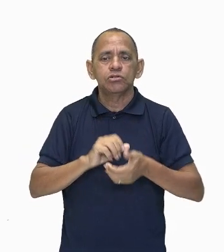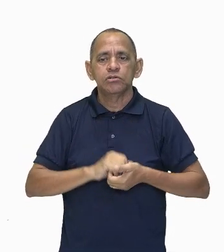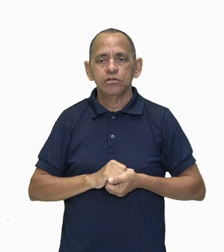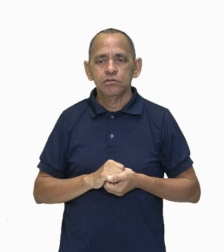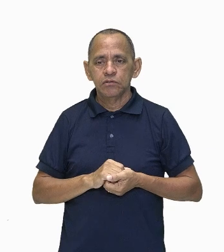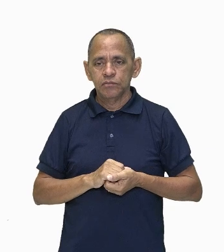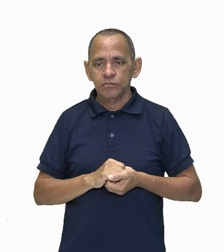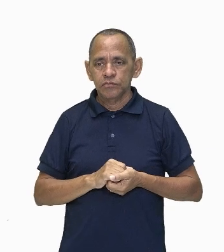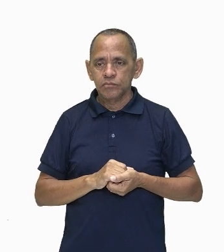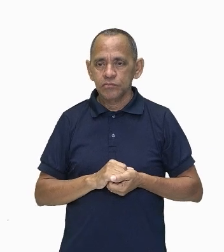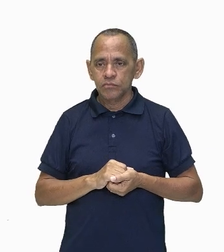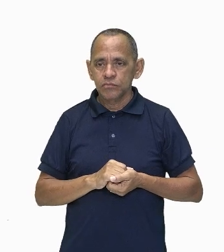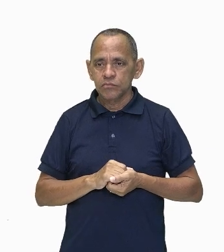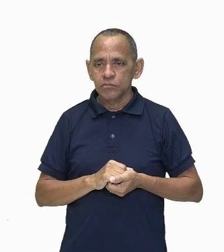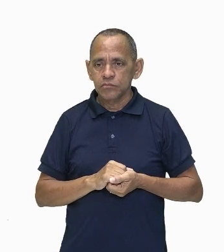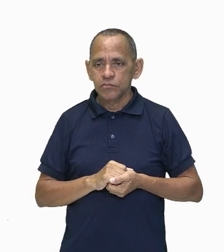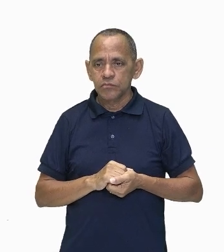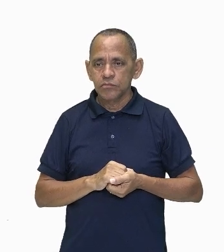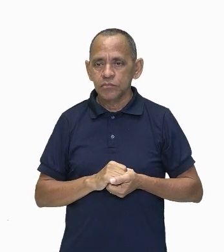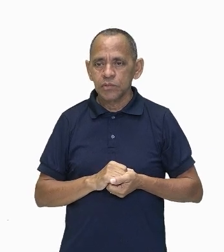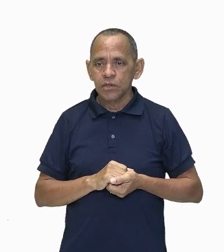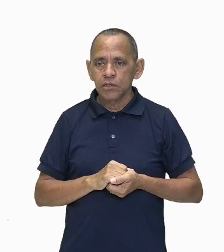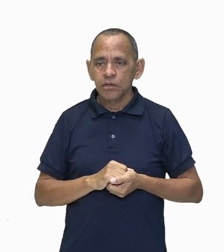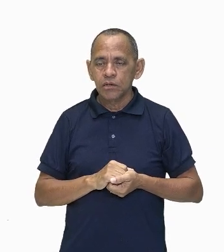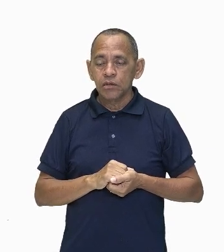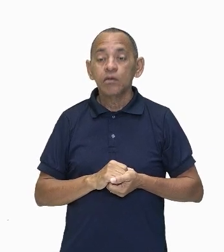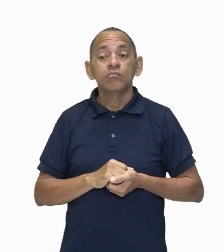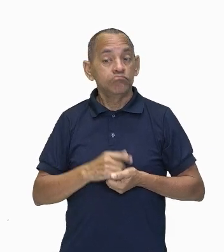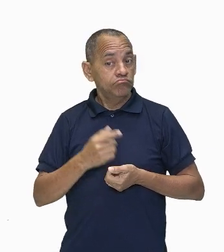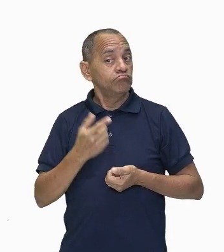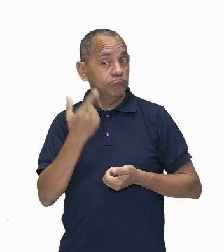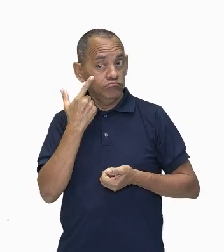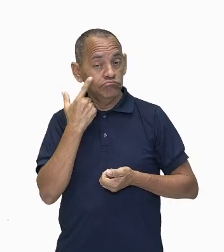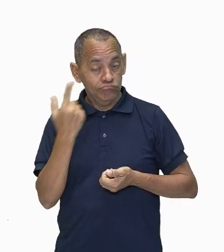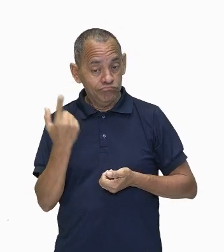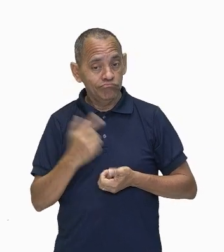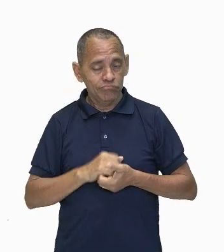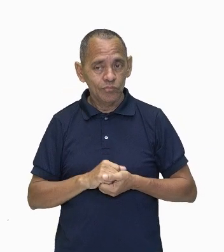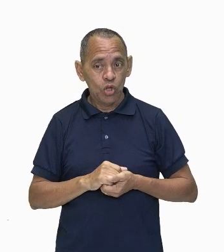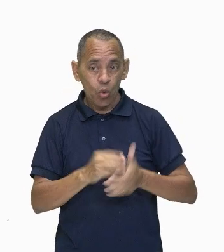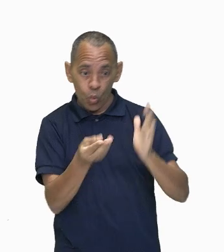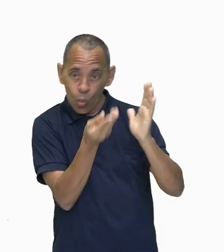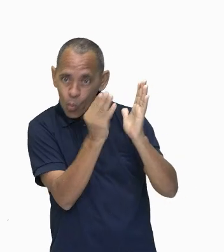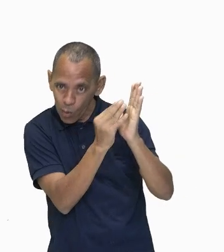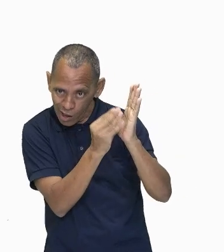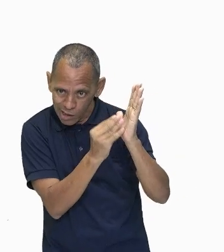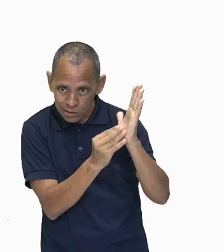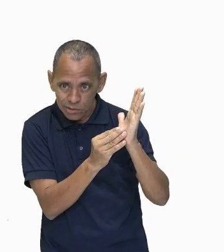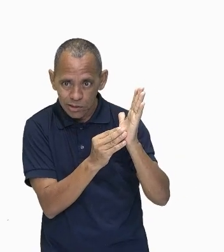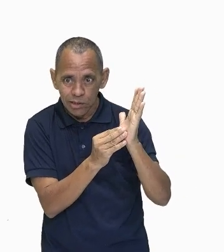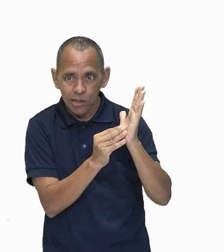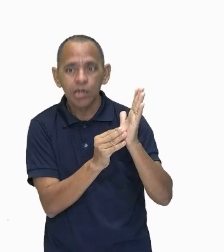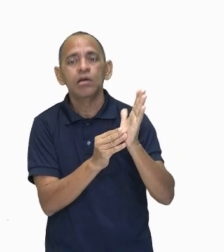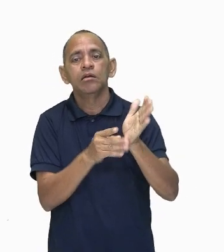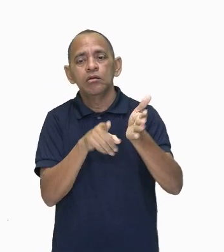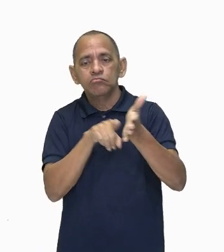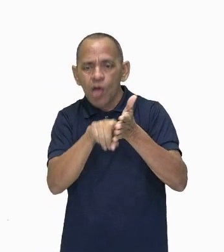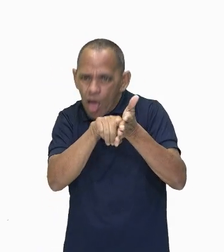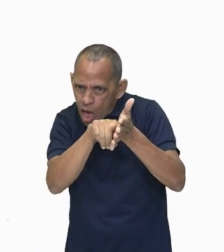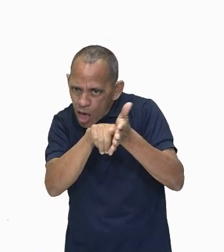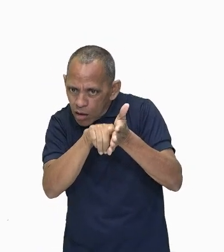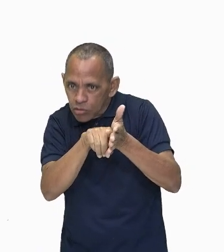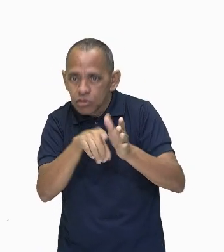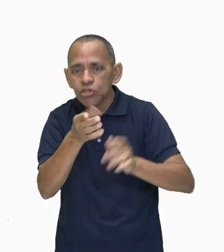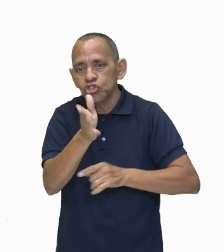né? Então isso, você com essas perguntas, você consegue traçar um perfil